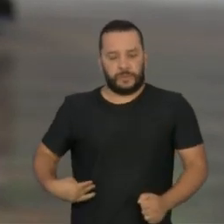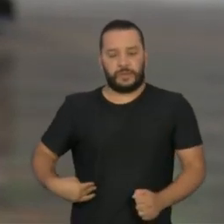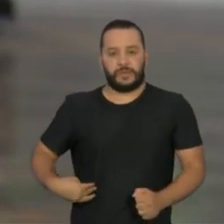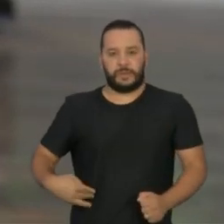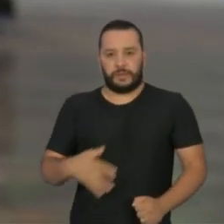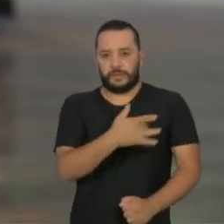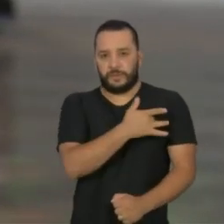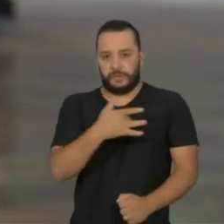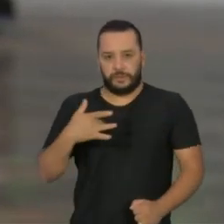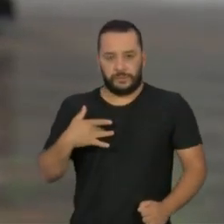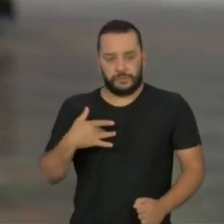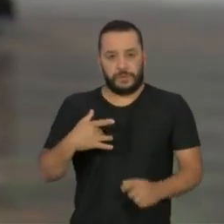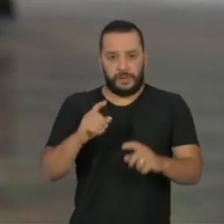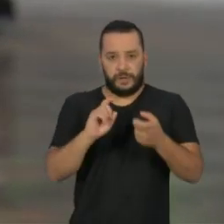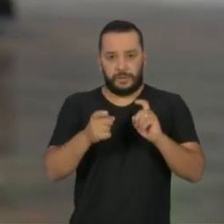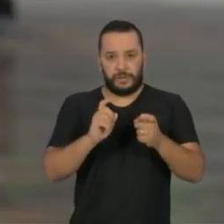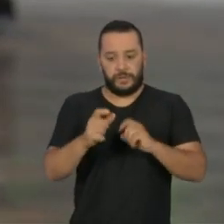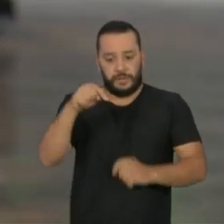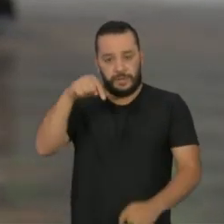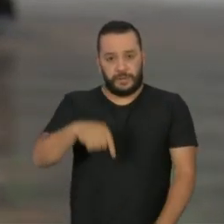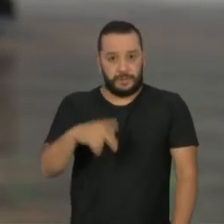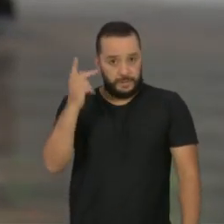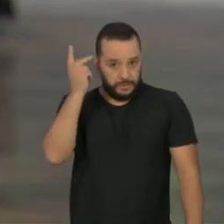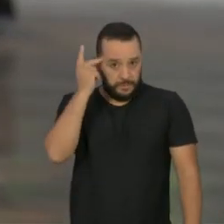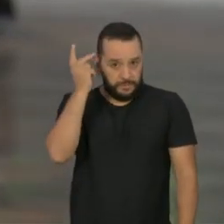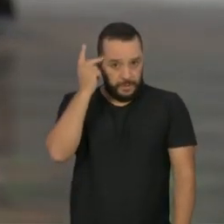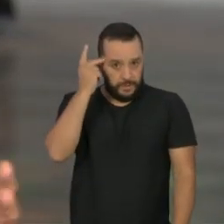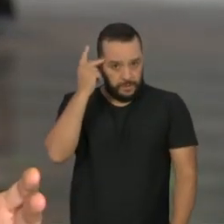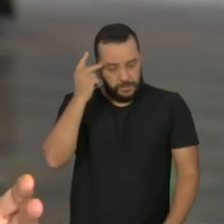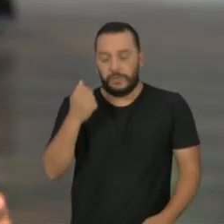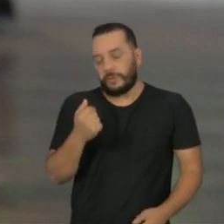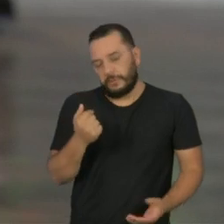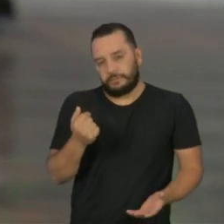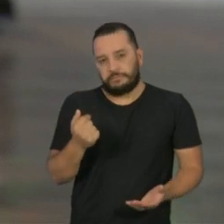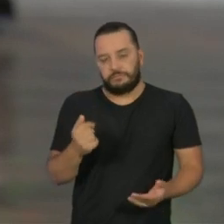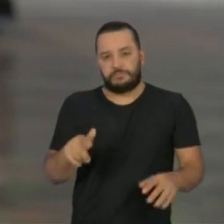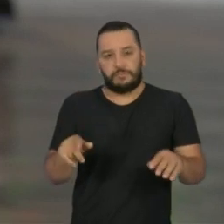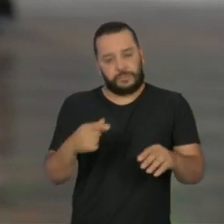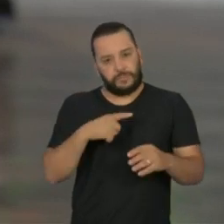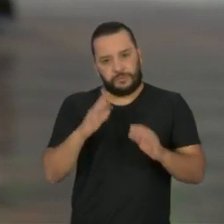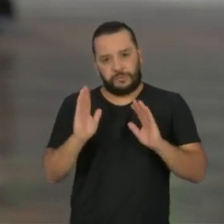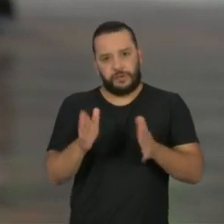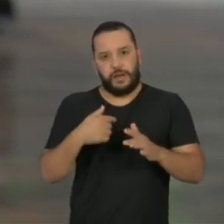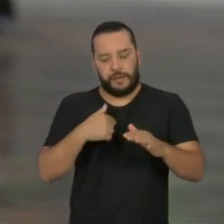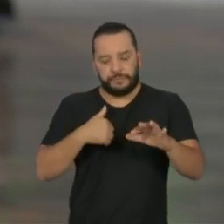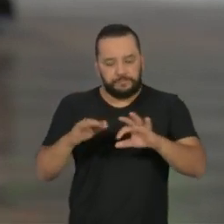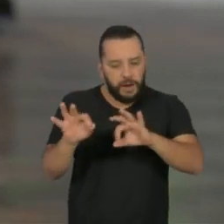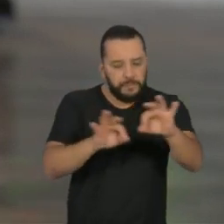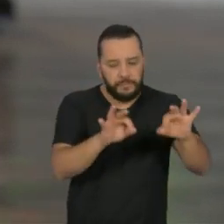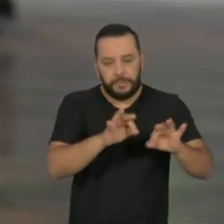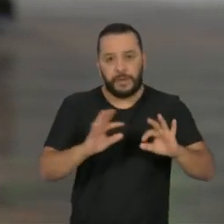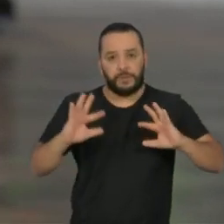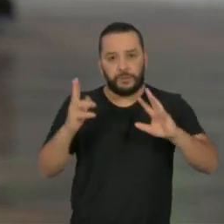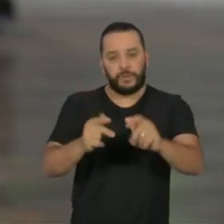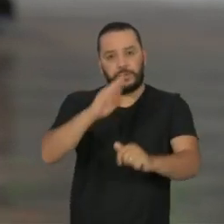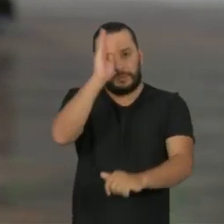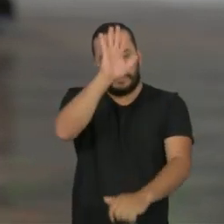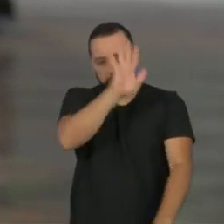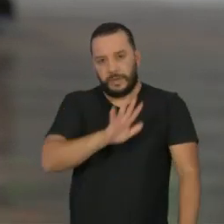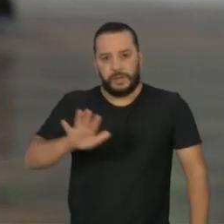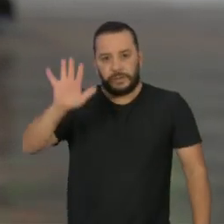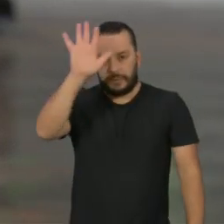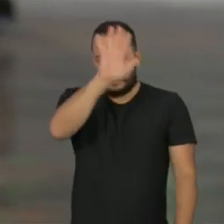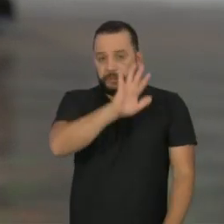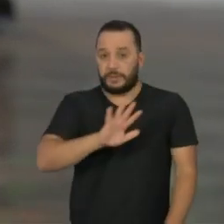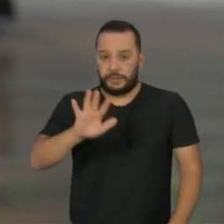reunião realizada aqui em São Paulo. A parte logística já foi feita praticamente para todo o país, numa contribuição do Instituto